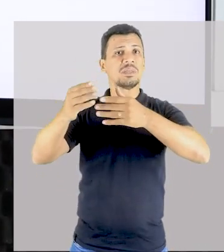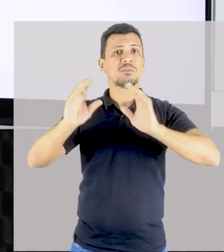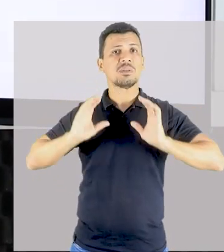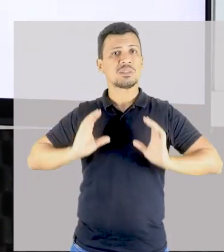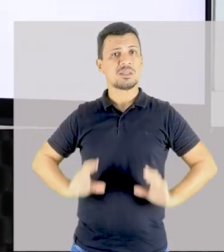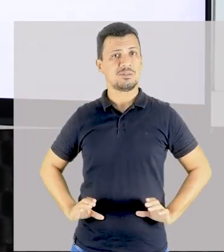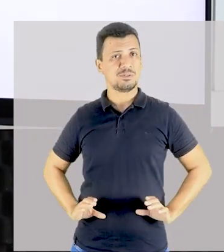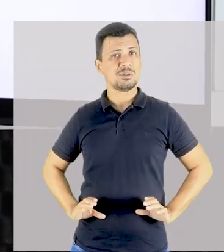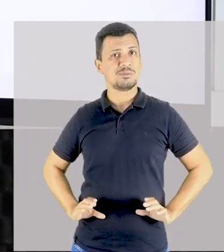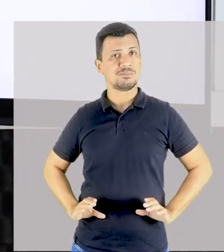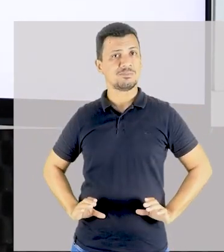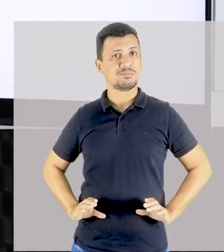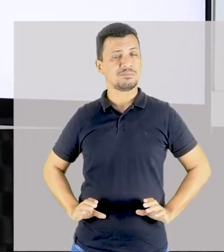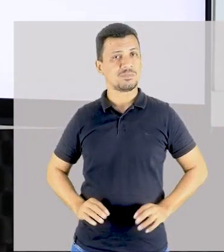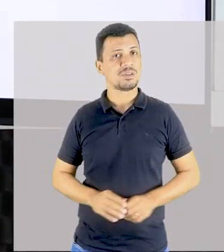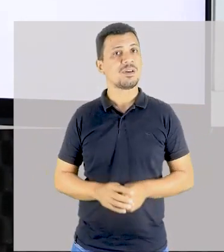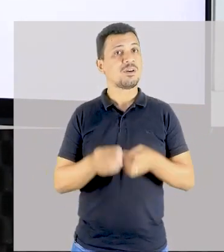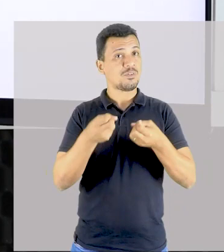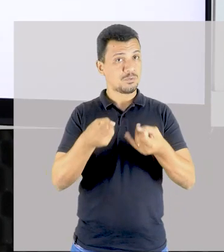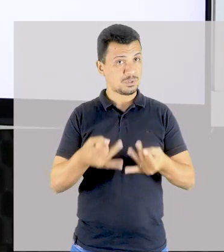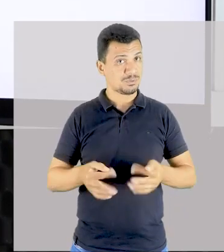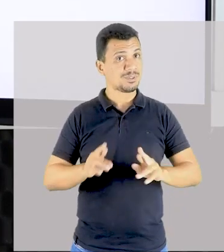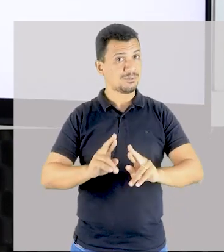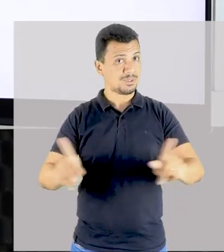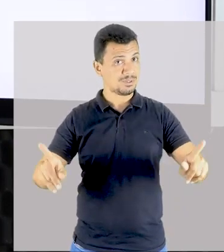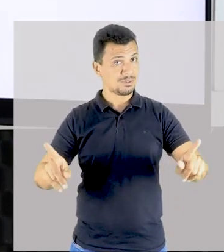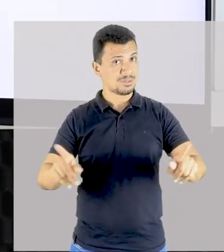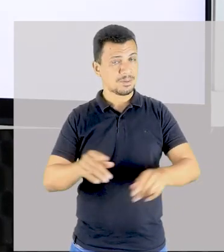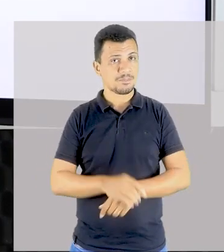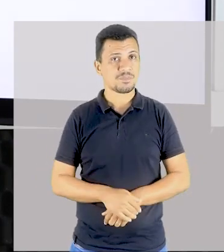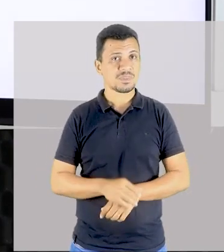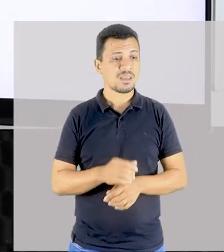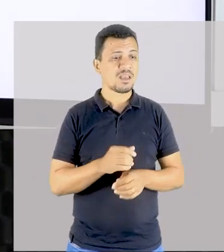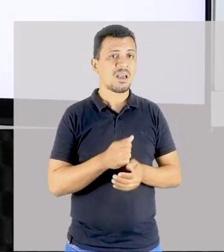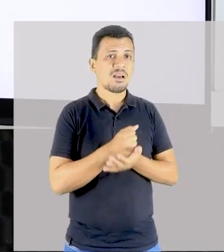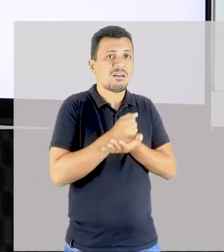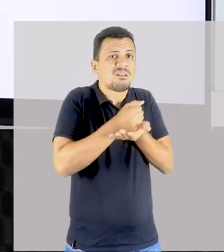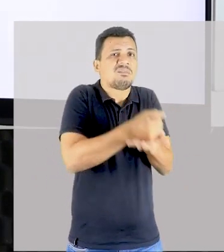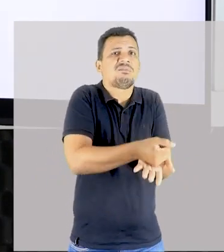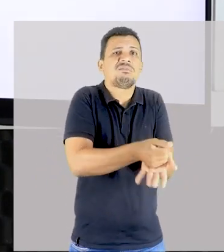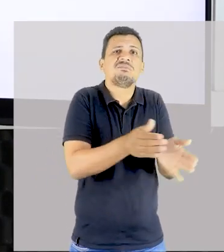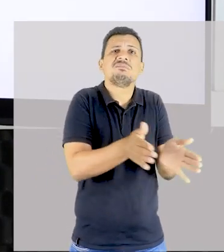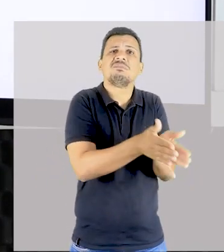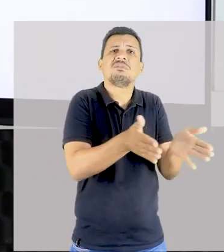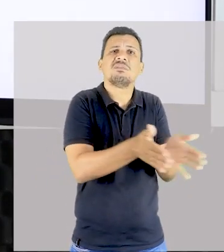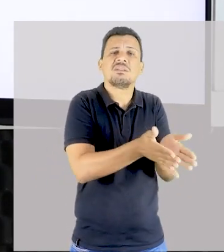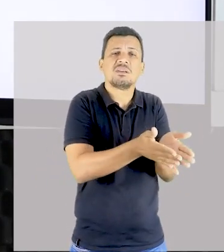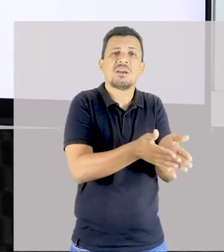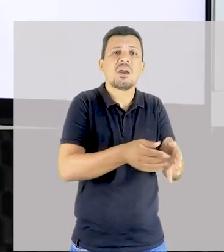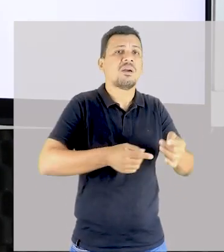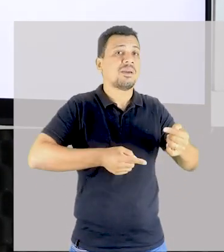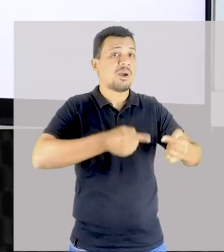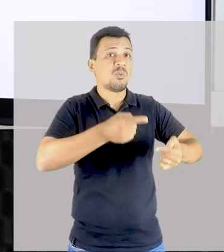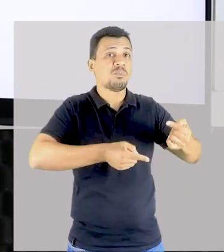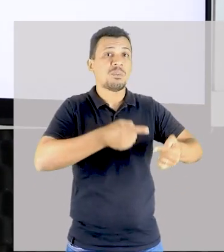cidadania Então vamos lá vamos saber diferenciar assistencialismo é uma política